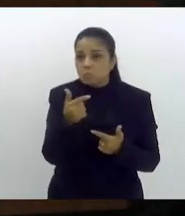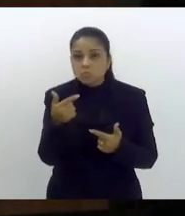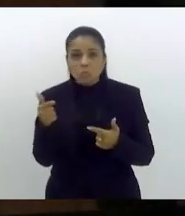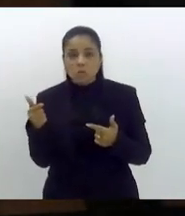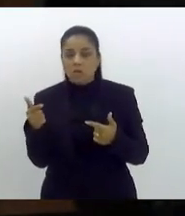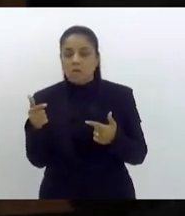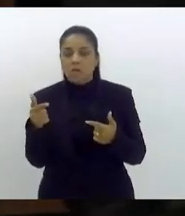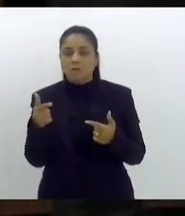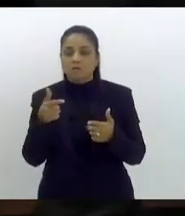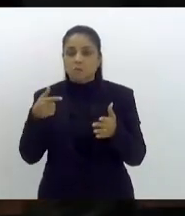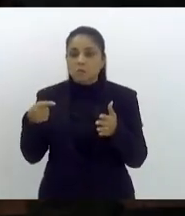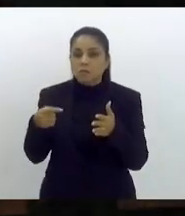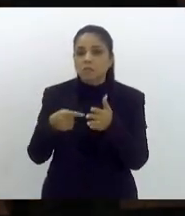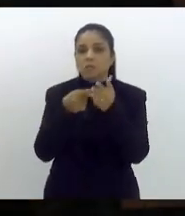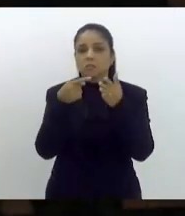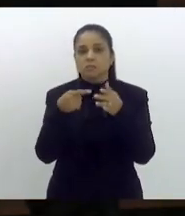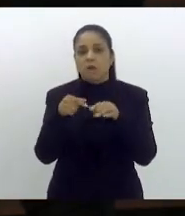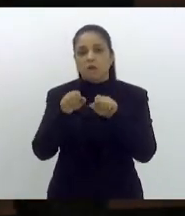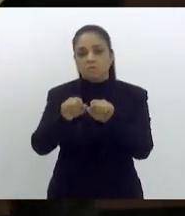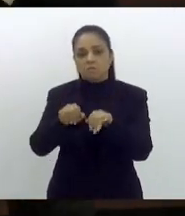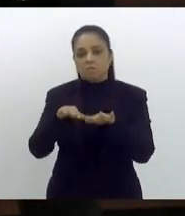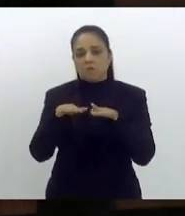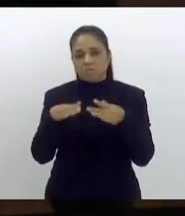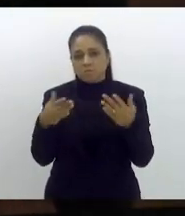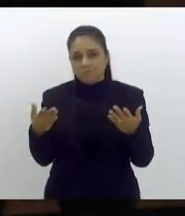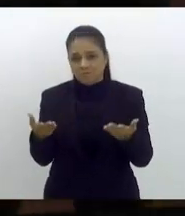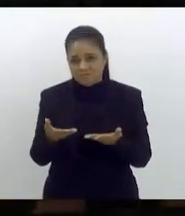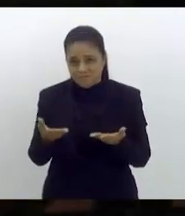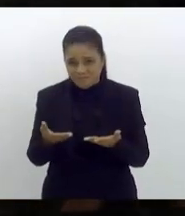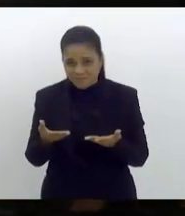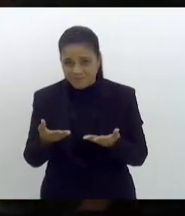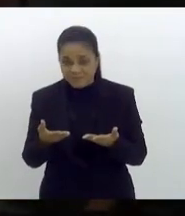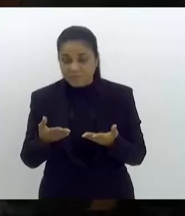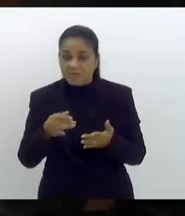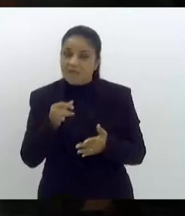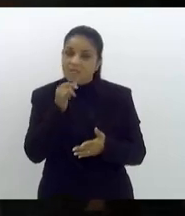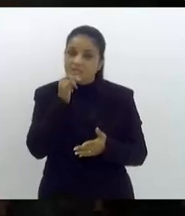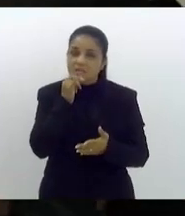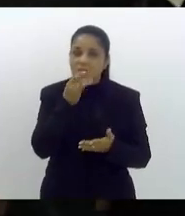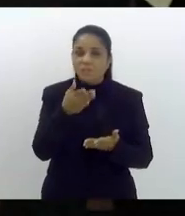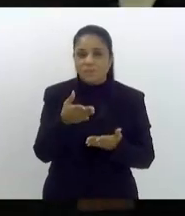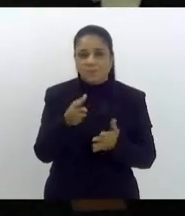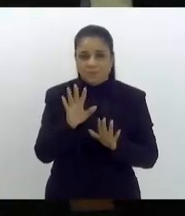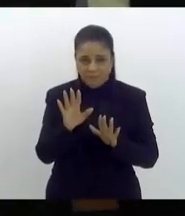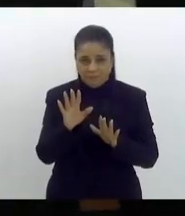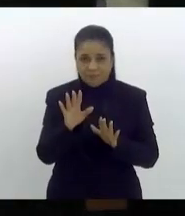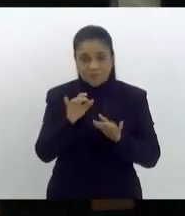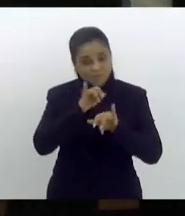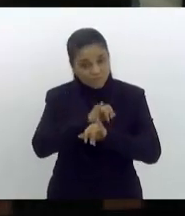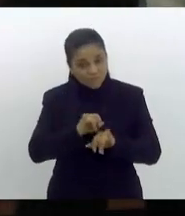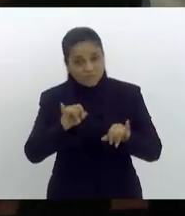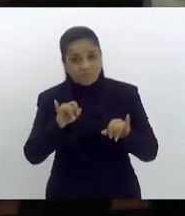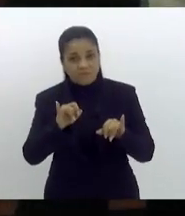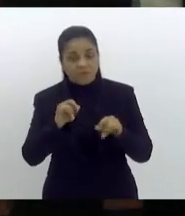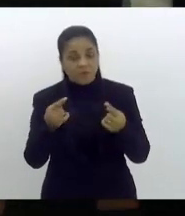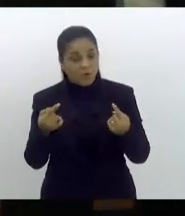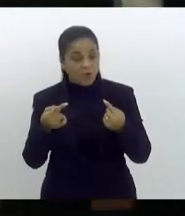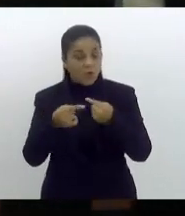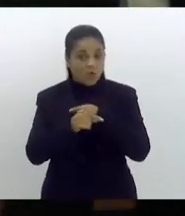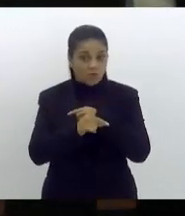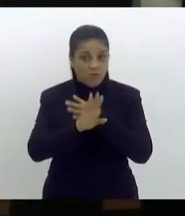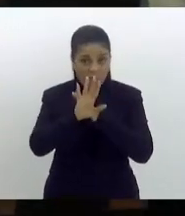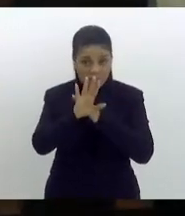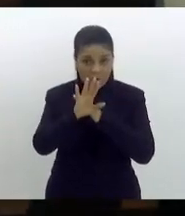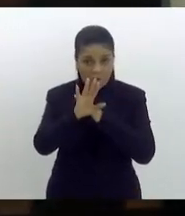a gente tem denunciado nesse Parlamento E aí eu falo por exemplo ora olha contra contradição não se pode